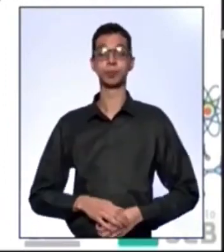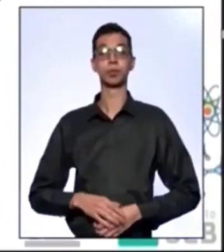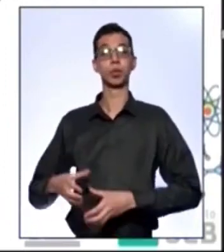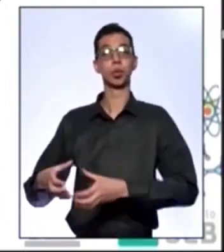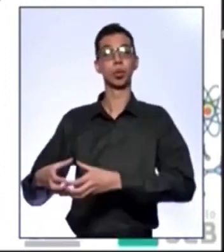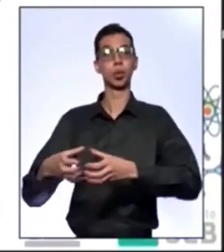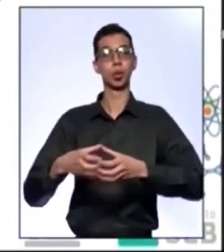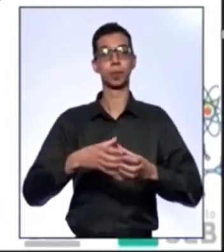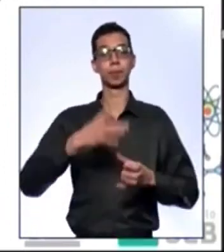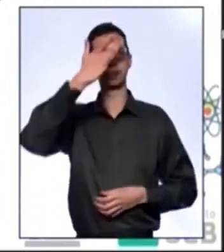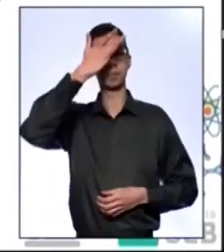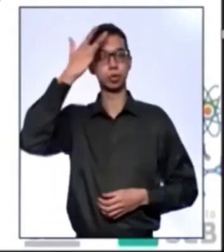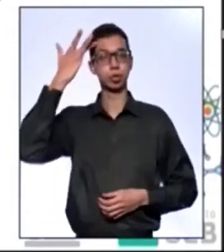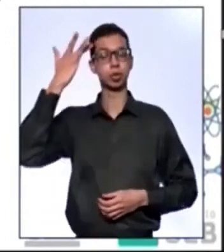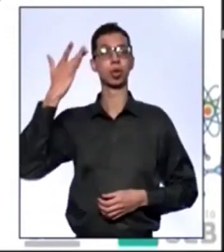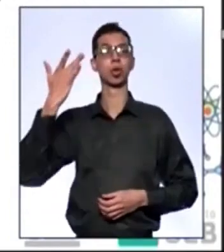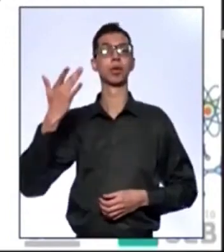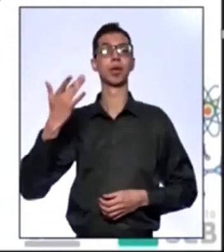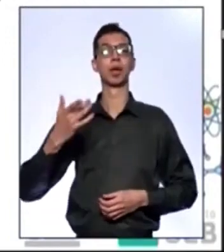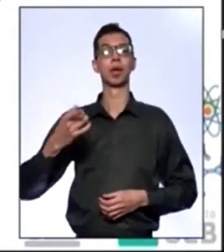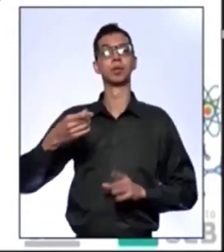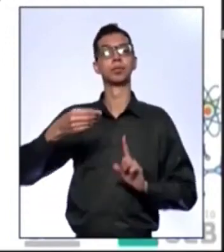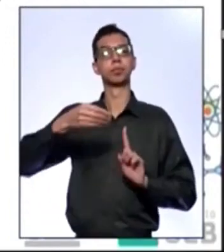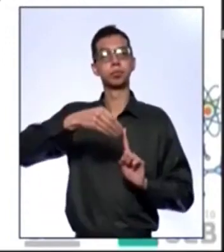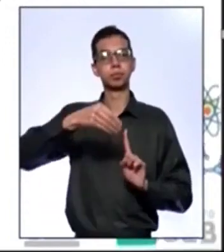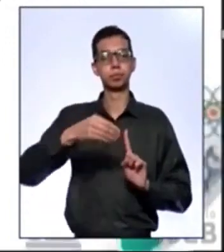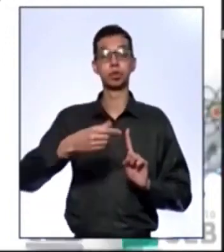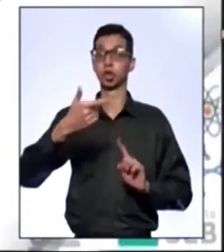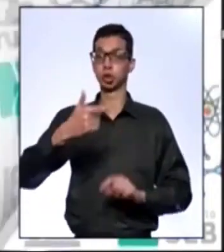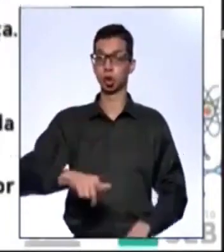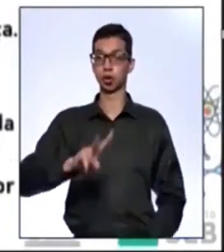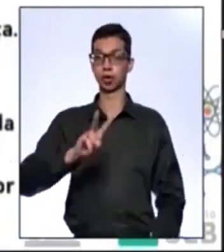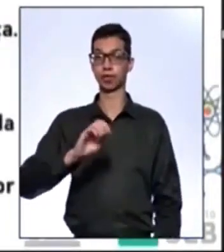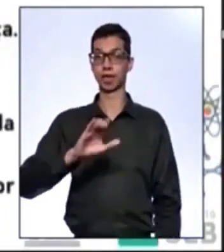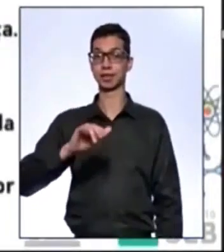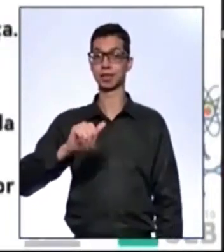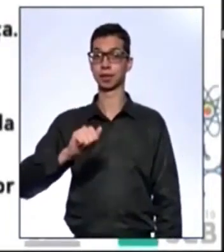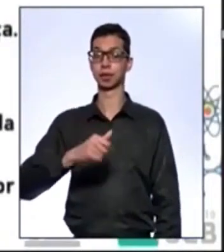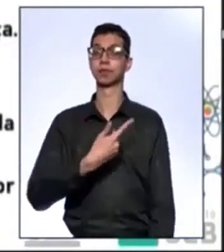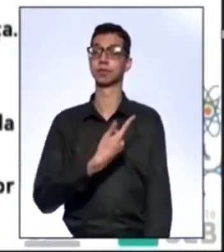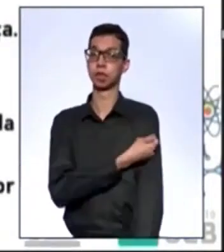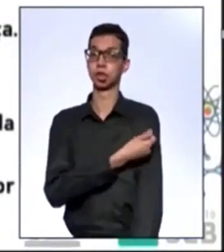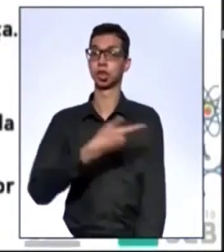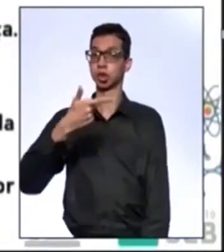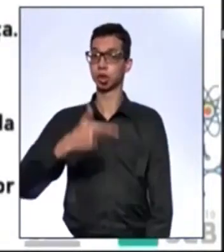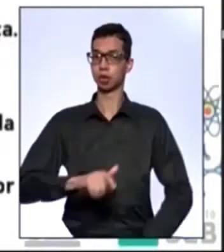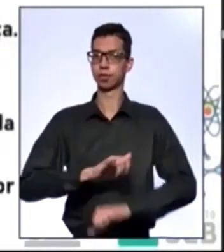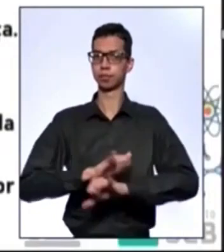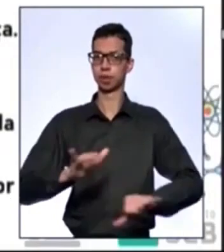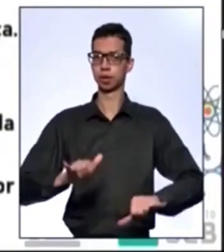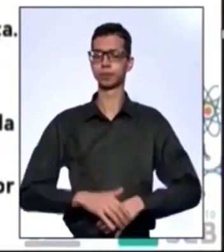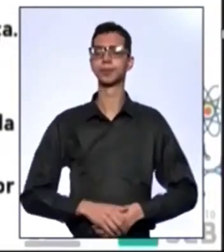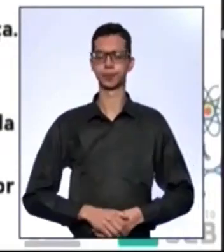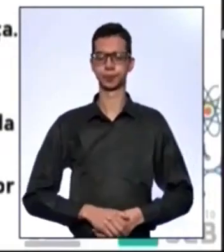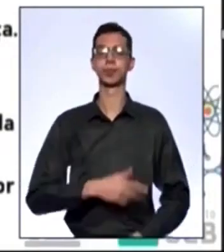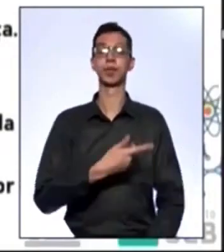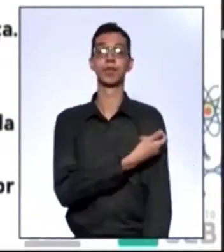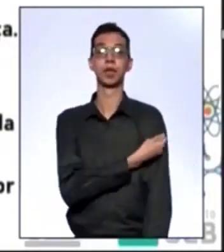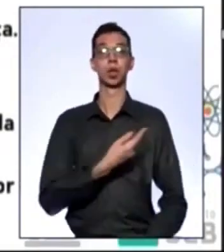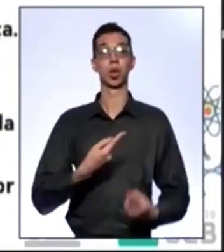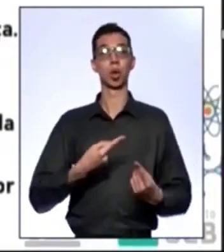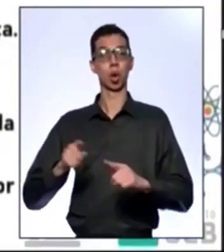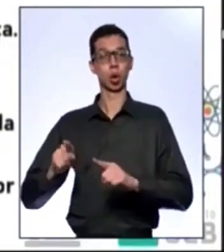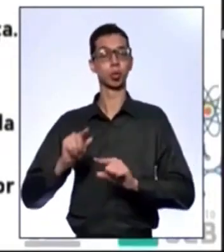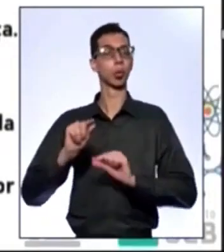suscetíveis. Então, de novo, ó, vacina. Vamos ver. a vacina contra o H1N1, assim